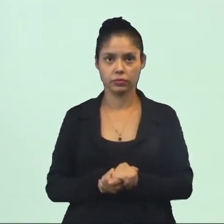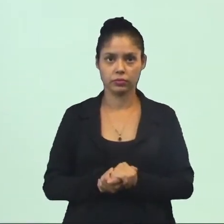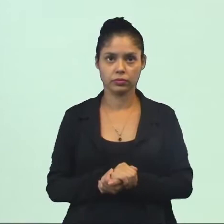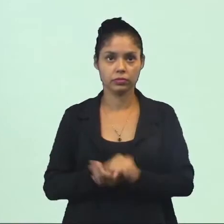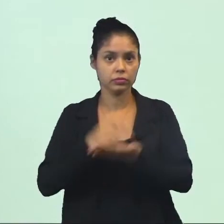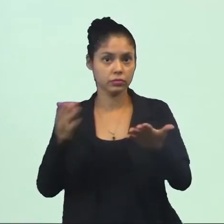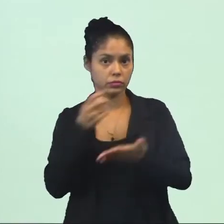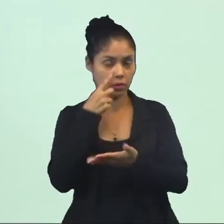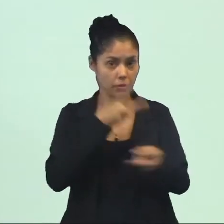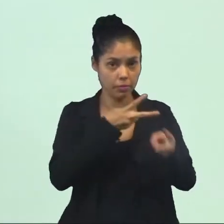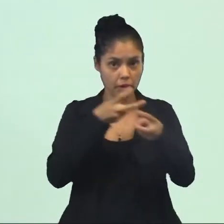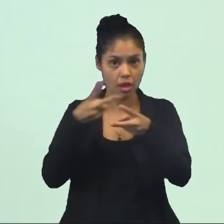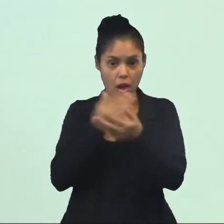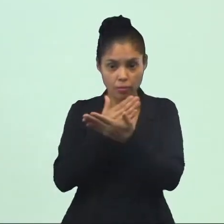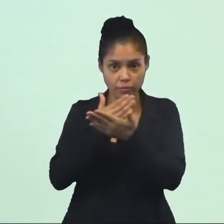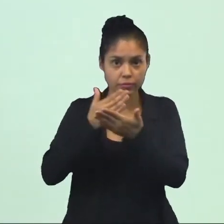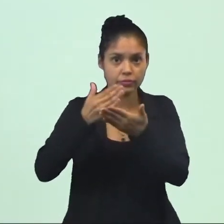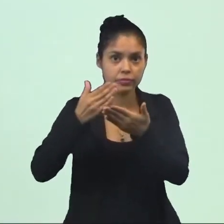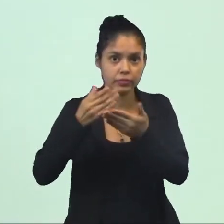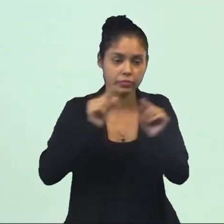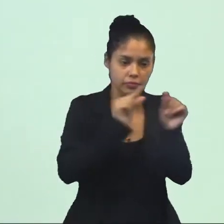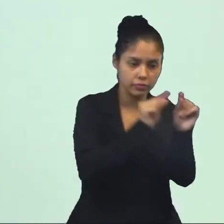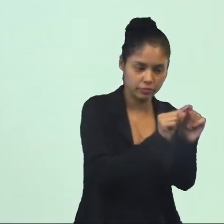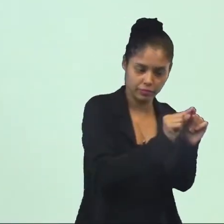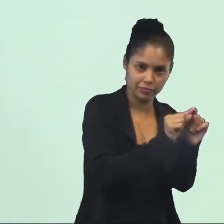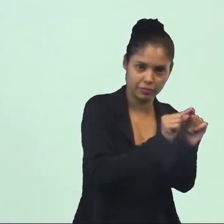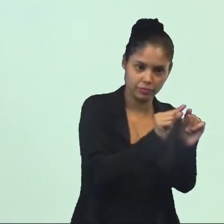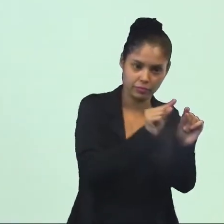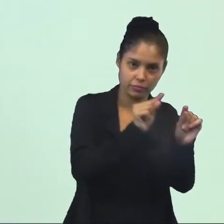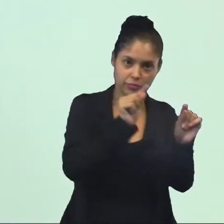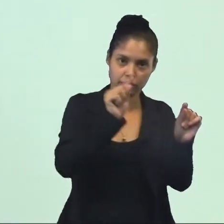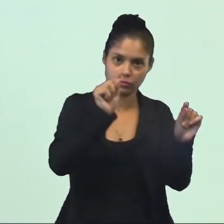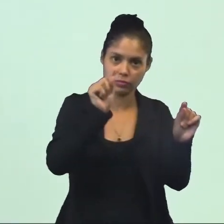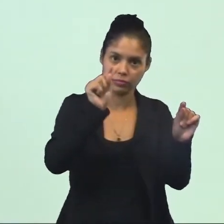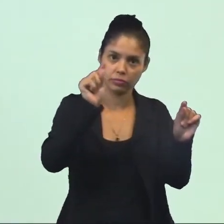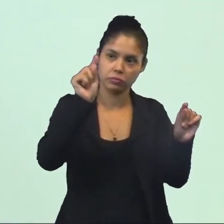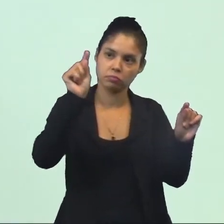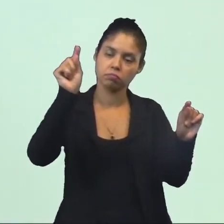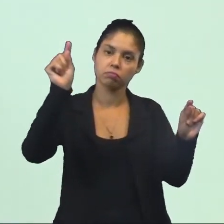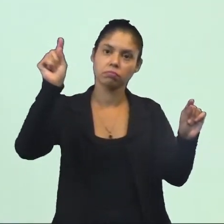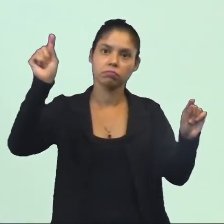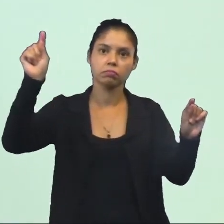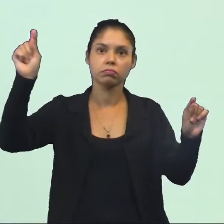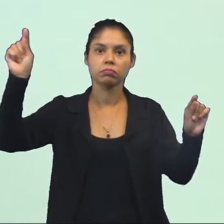se observa que eu comecei e baixo isso mina A